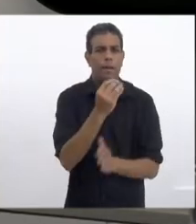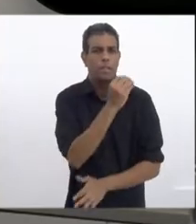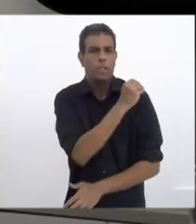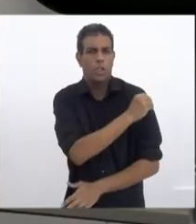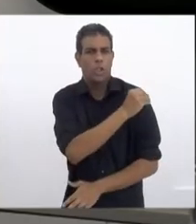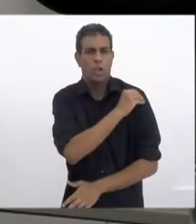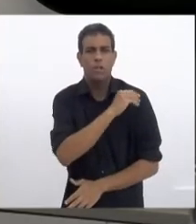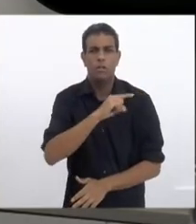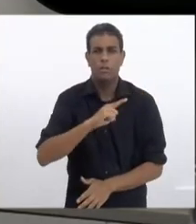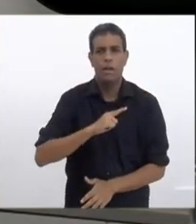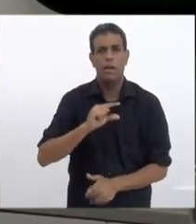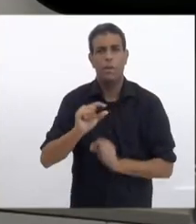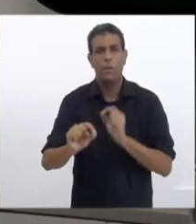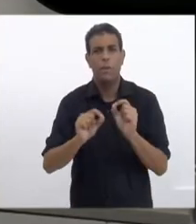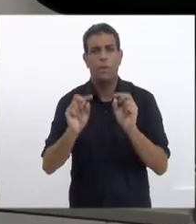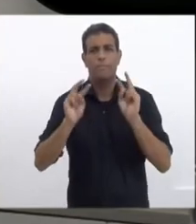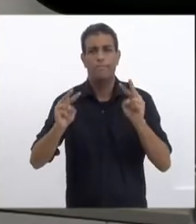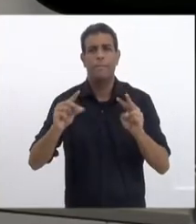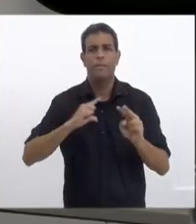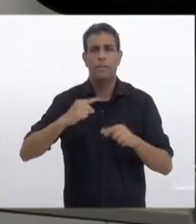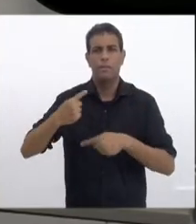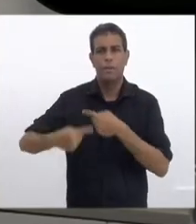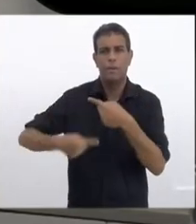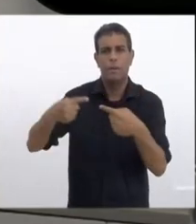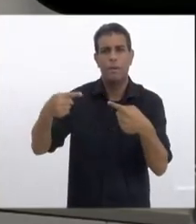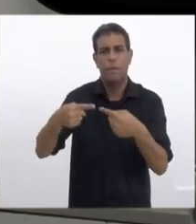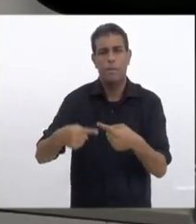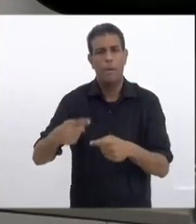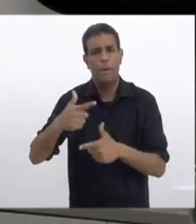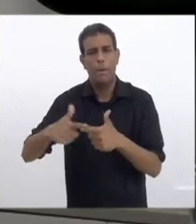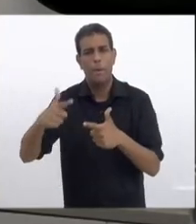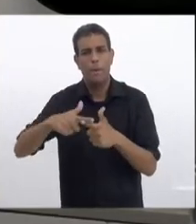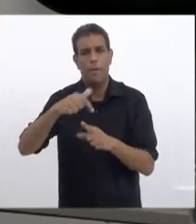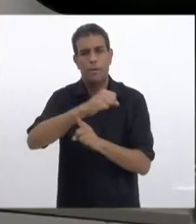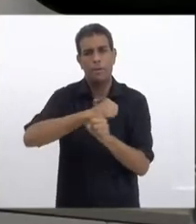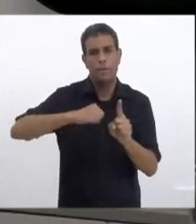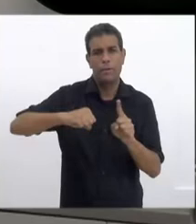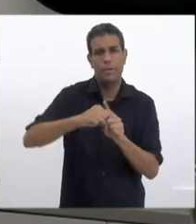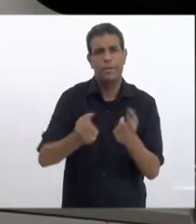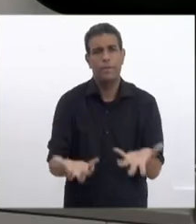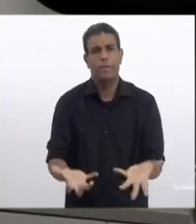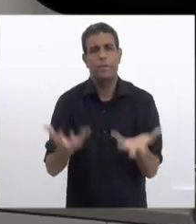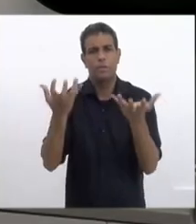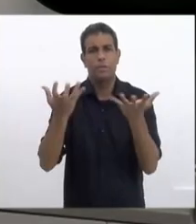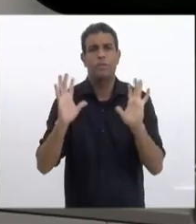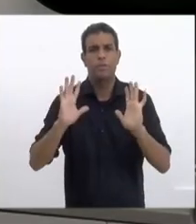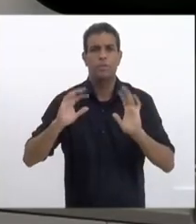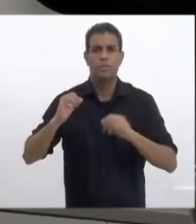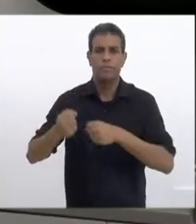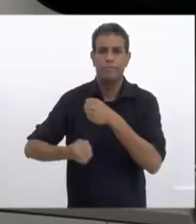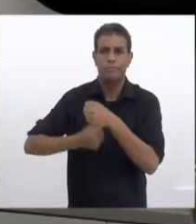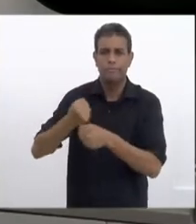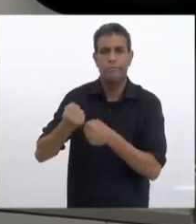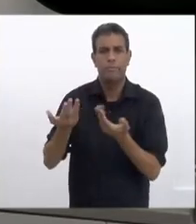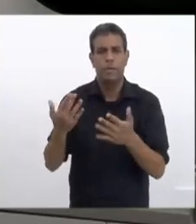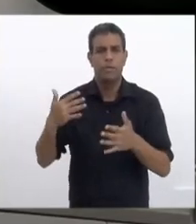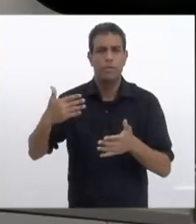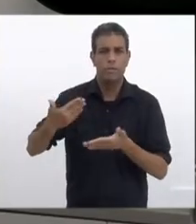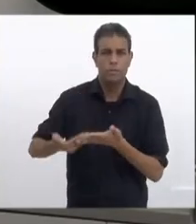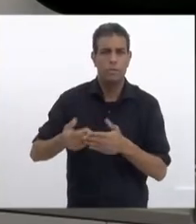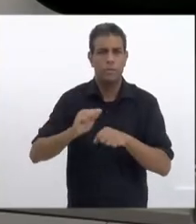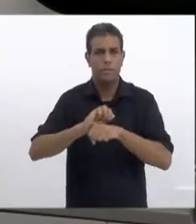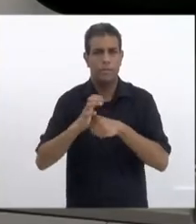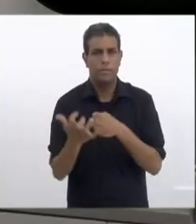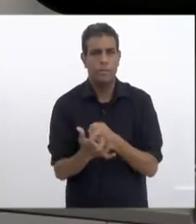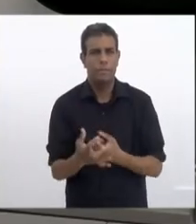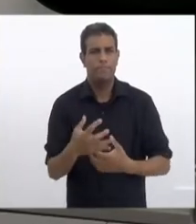gente sabe também que esse problema ele é agravado por uma série de condicionantes socioeconômicos que se agravaram recentemente, crise econômica e a própria pandemia.